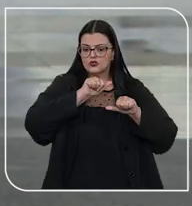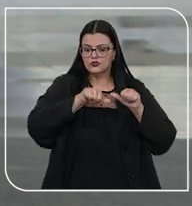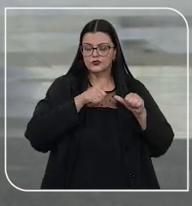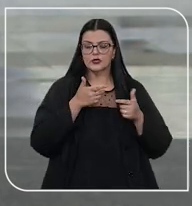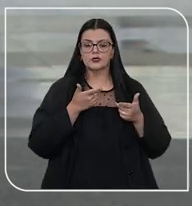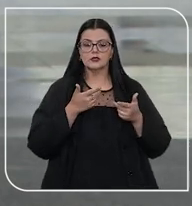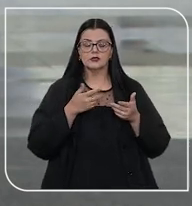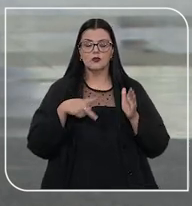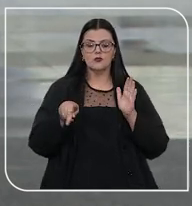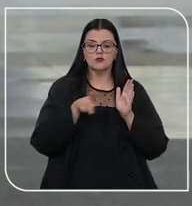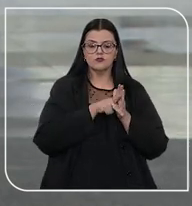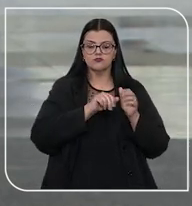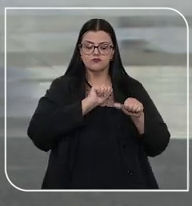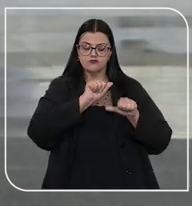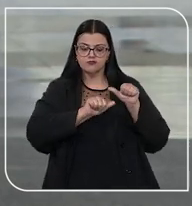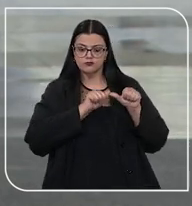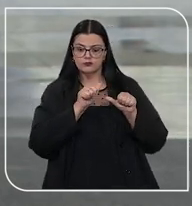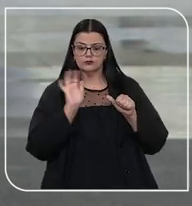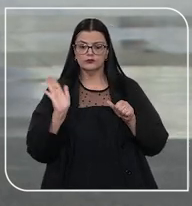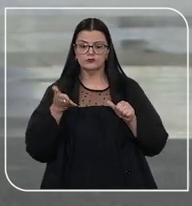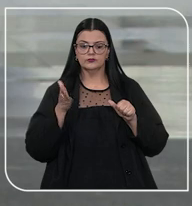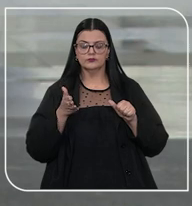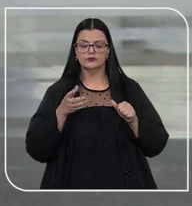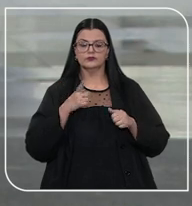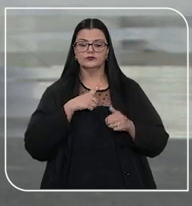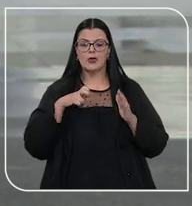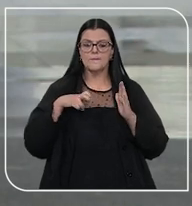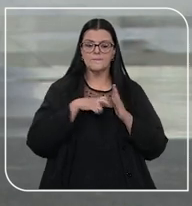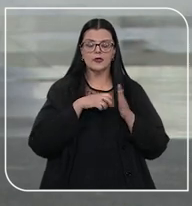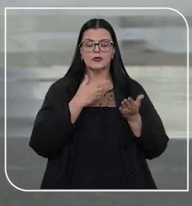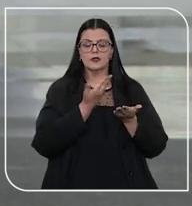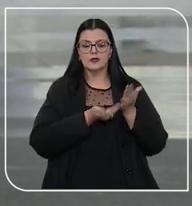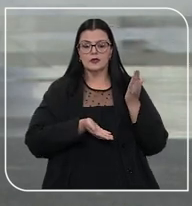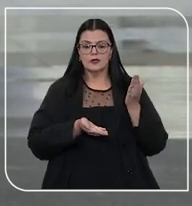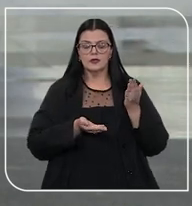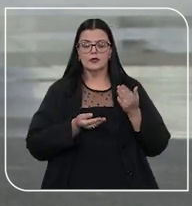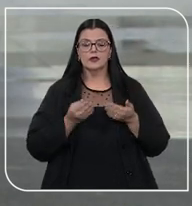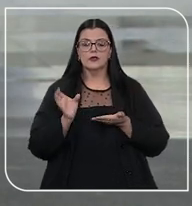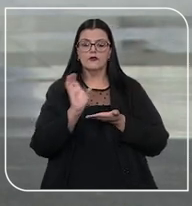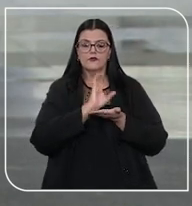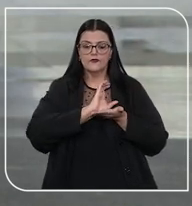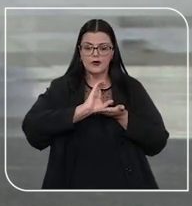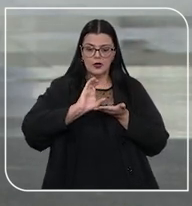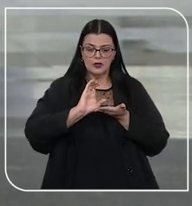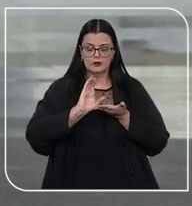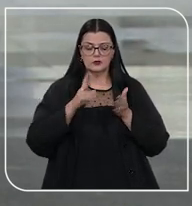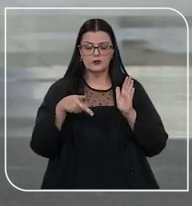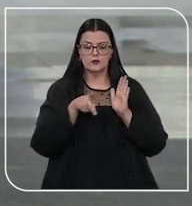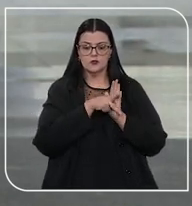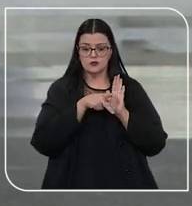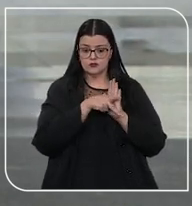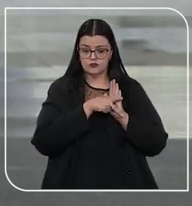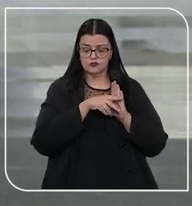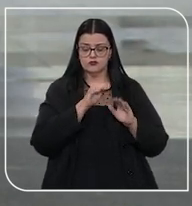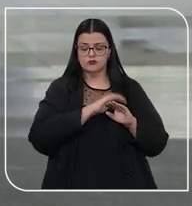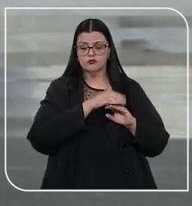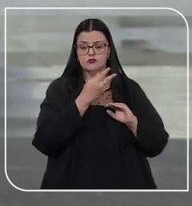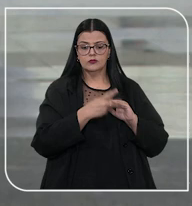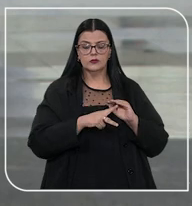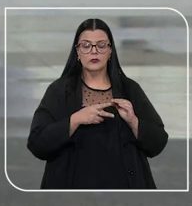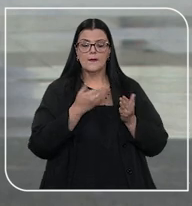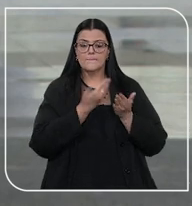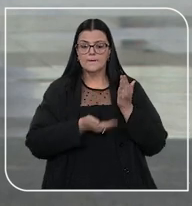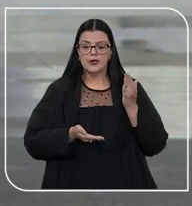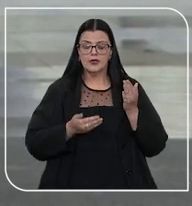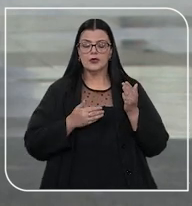as modificações trazidas pela reforma. As penas incluíam perda dos valores acrescidos ilicitamente ao patrimônio,